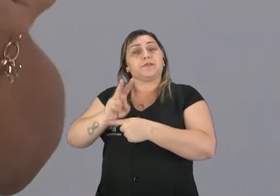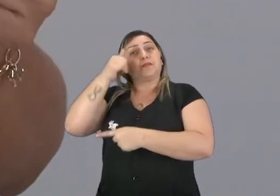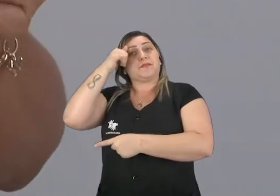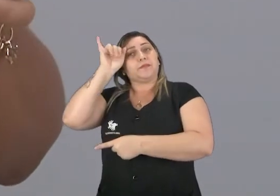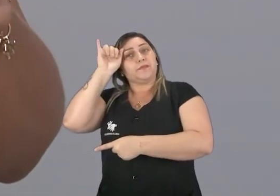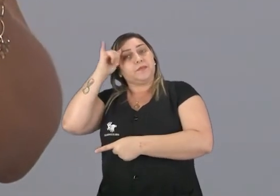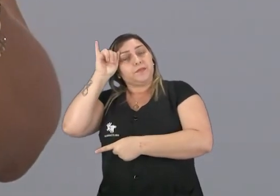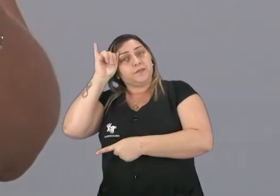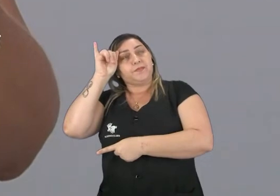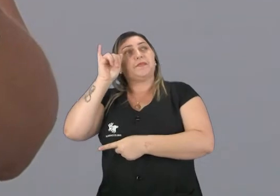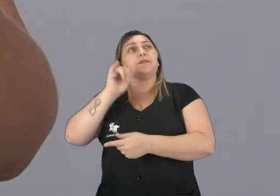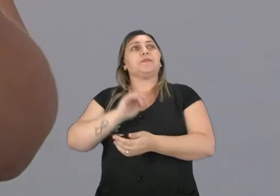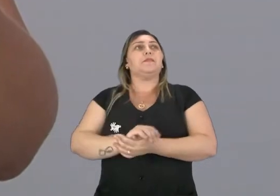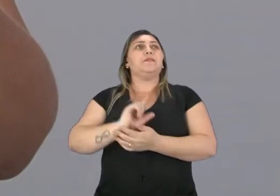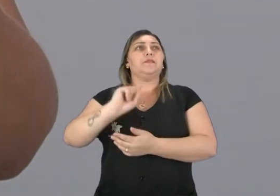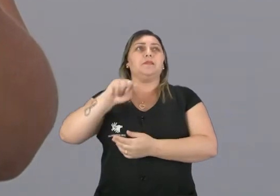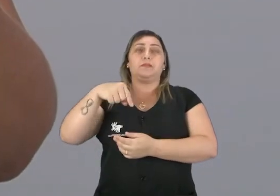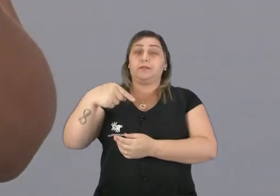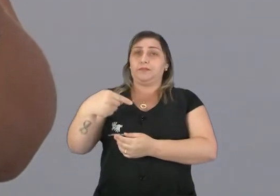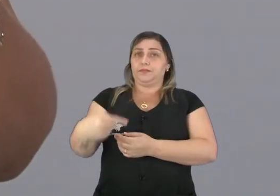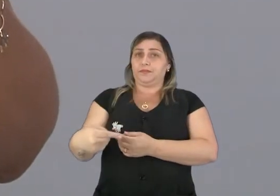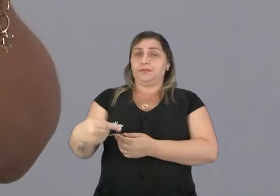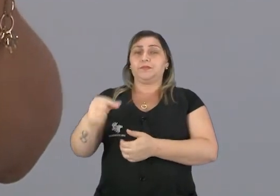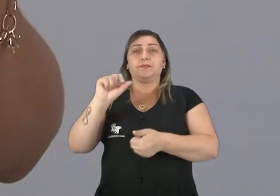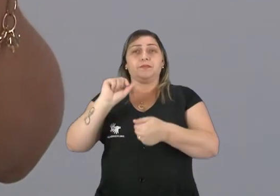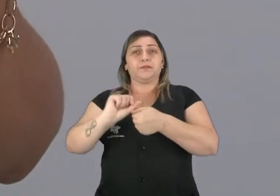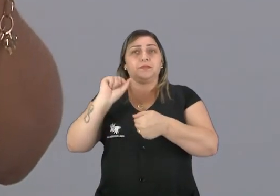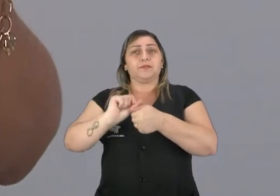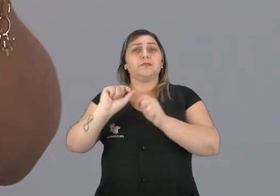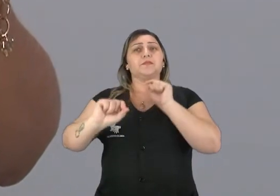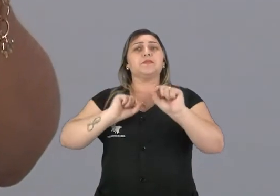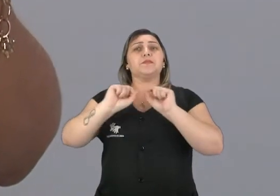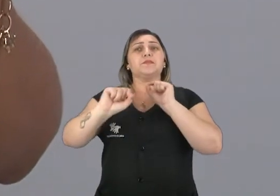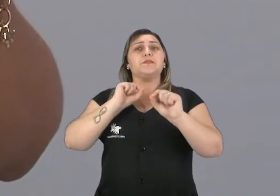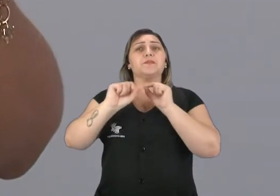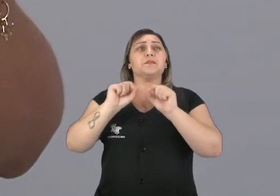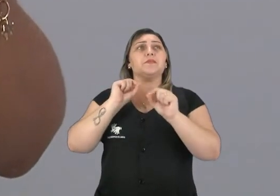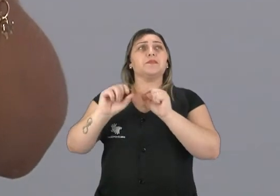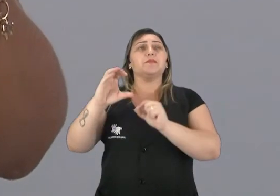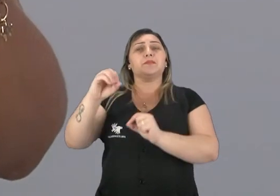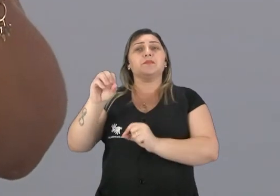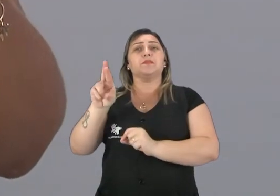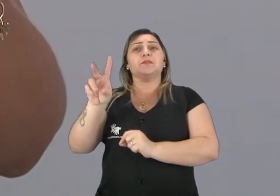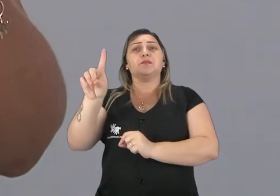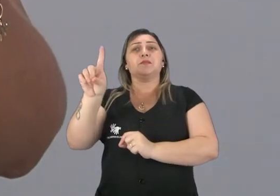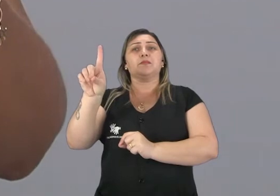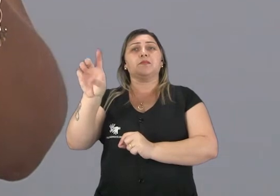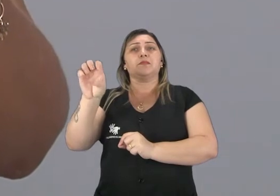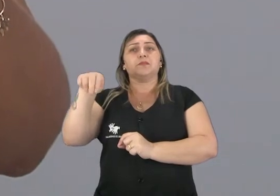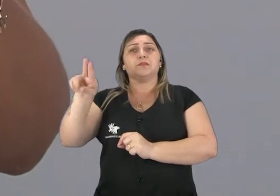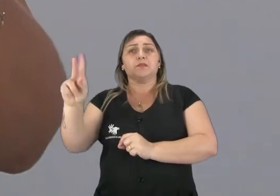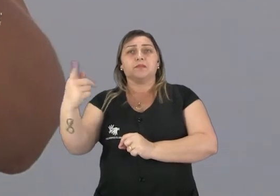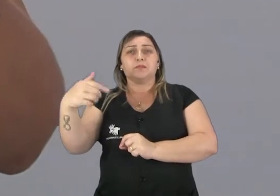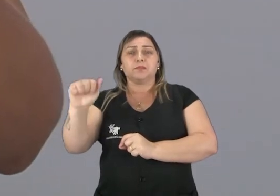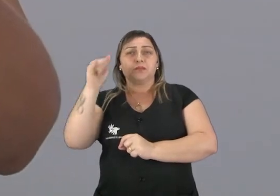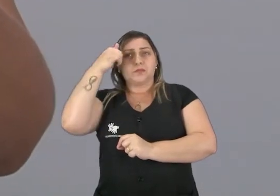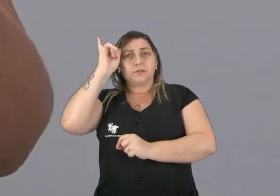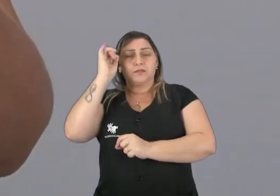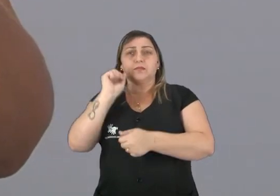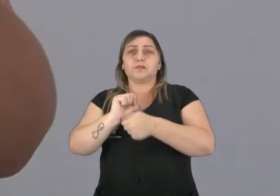vacas, né? E depois é feito o quê? É feita a ordenha, certo? Esse leite